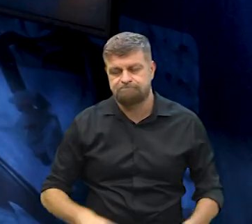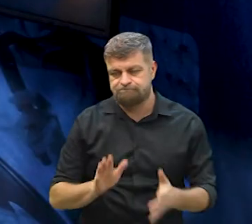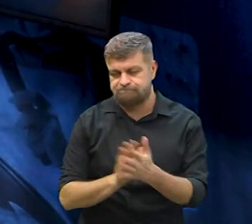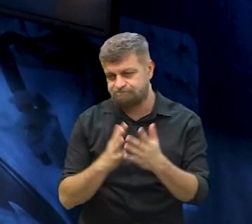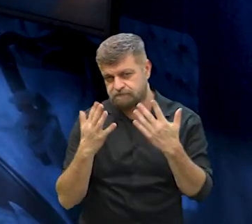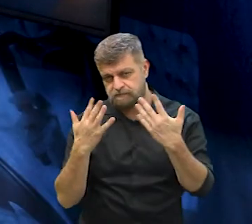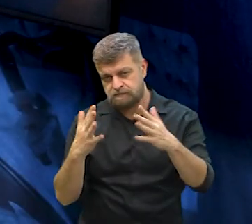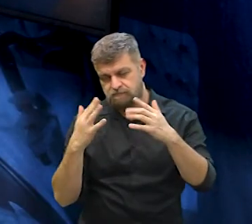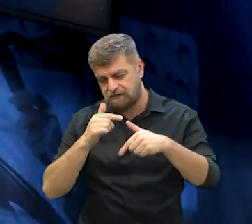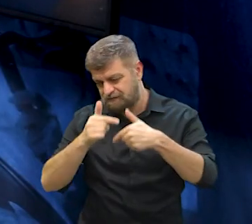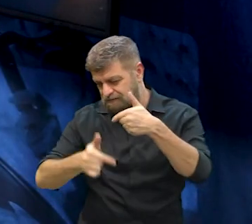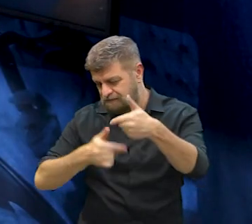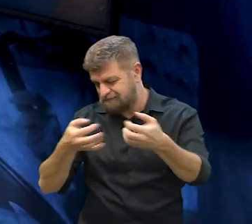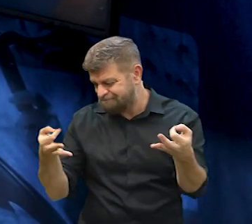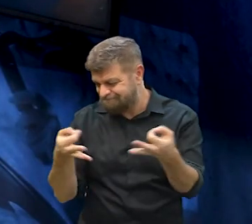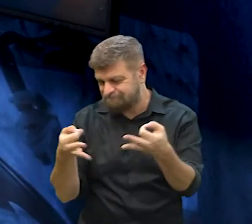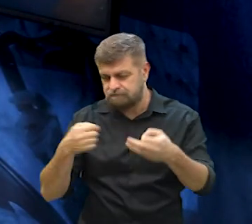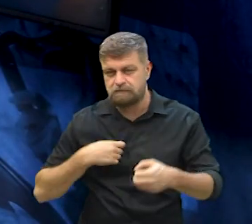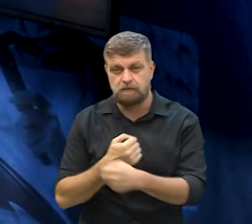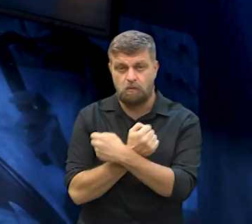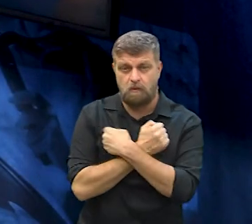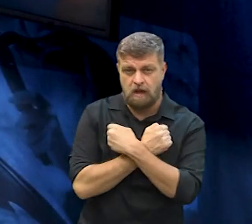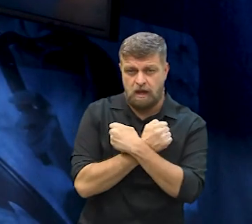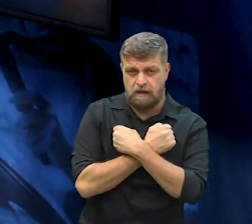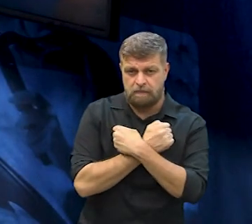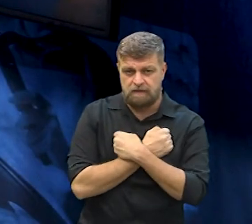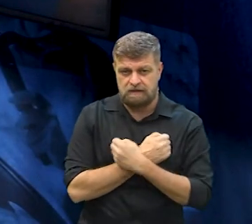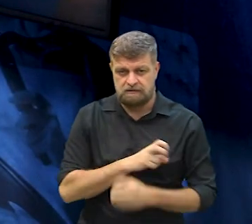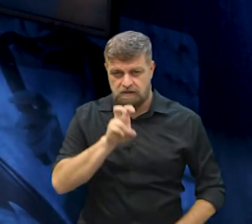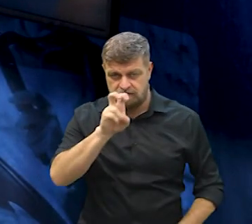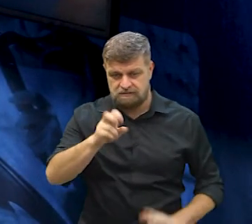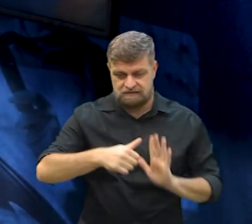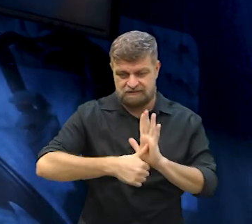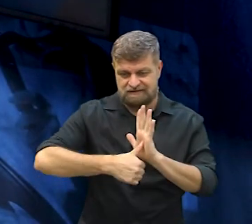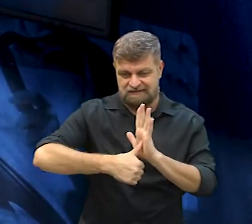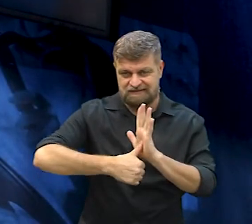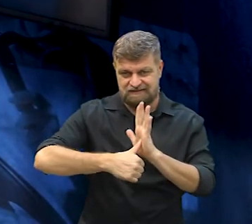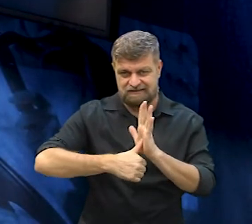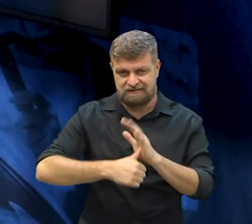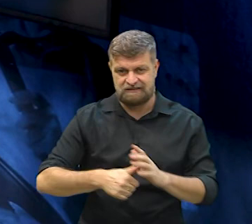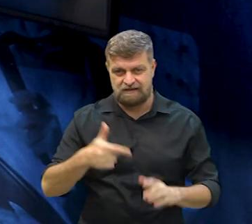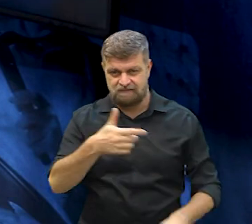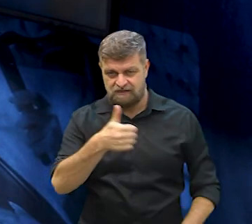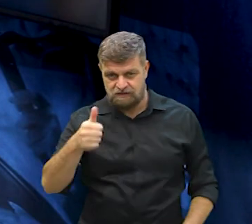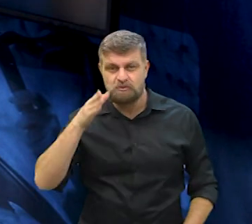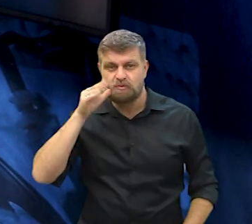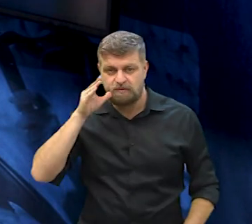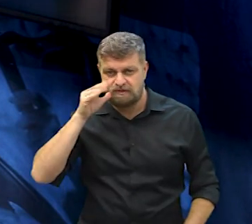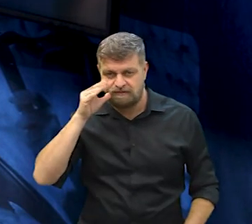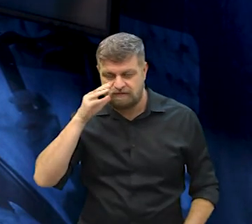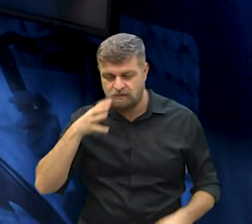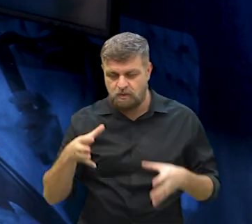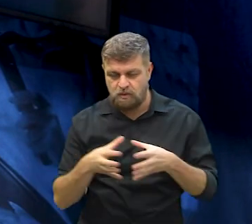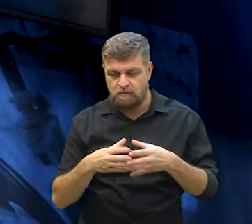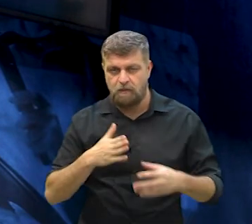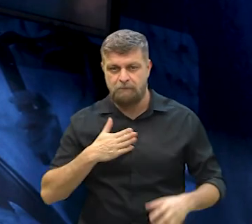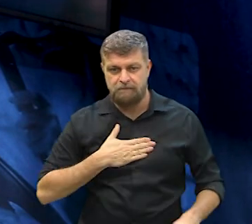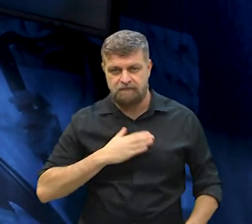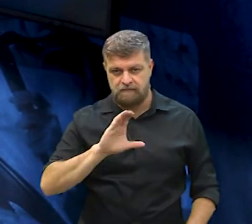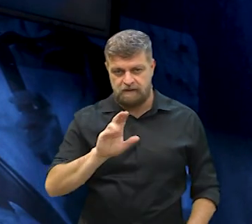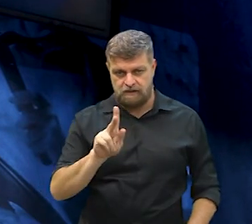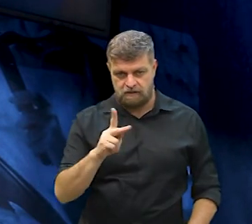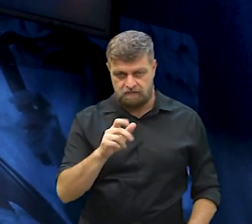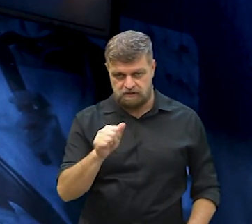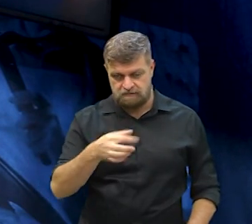entorno. Guilherme, parabéns pelo trabalho. Deixo aqui o meu abraço aos 5 e, por que não, aos 21 membros aí do meu